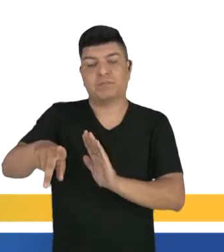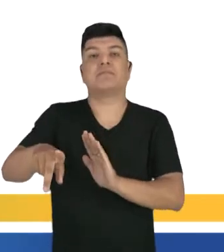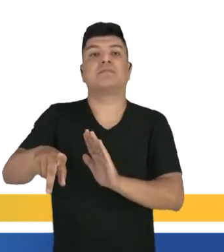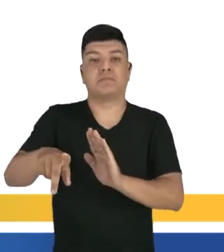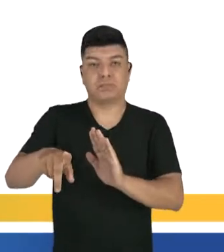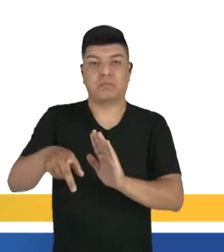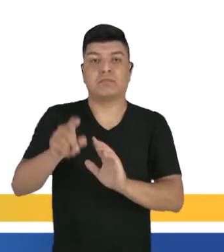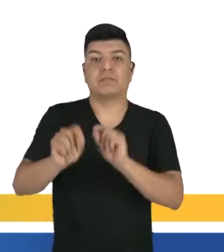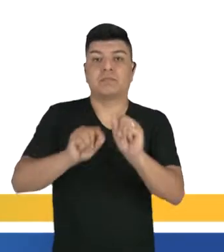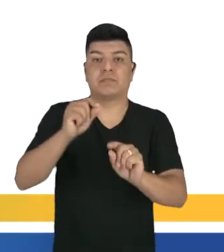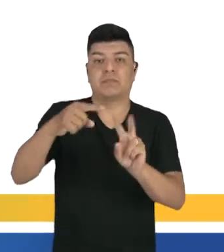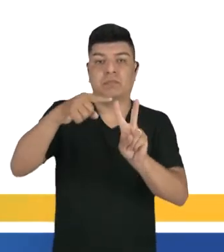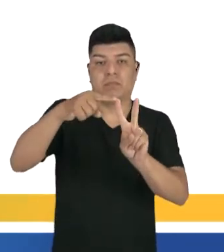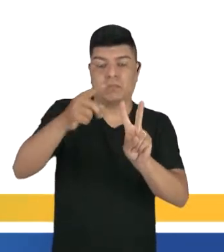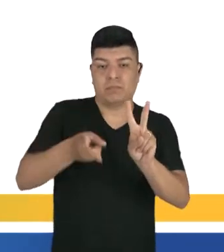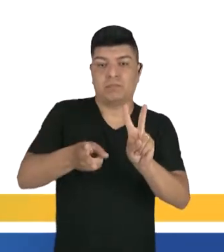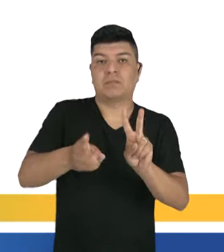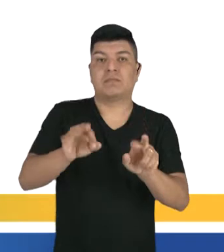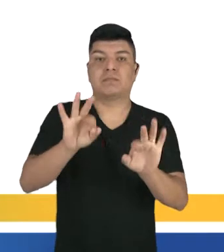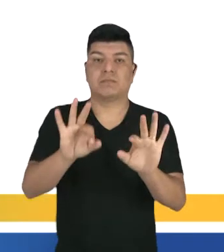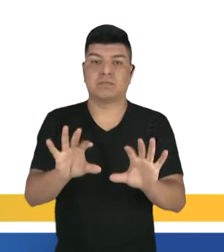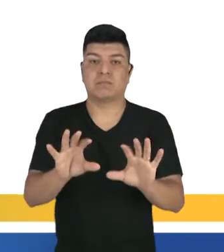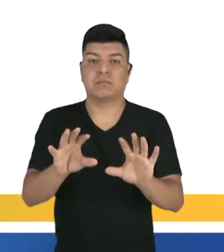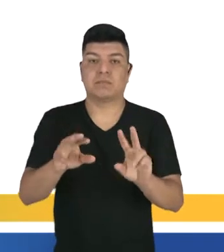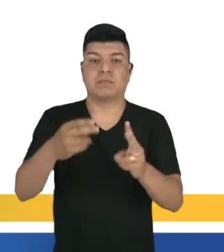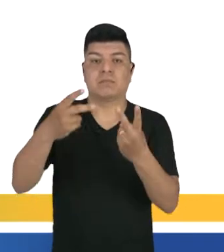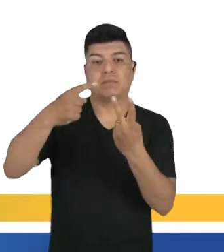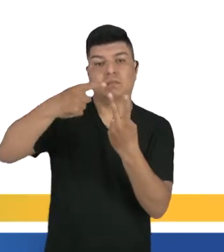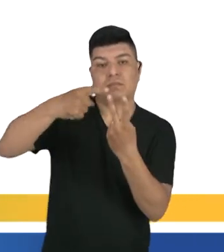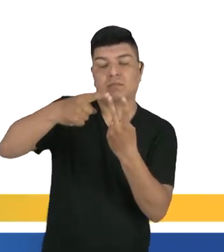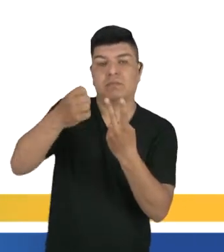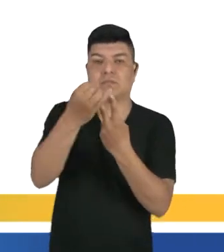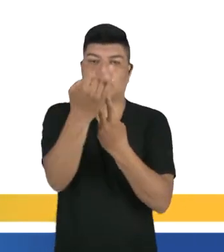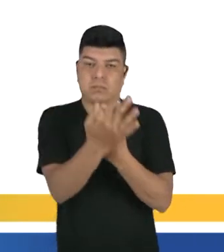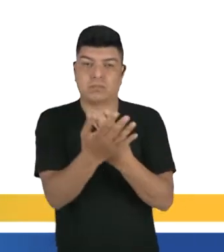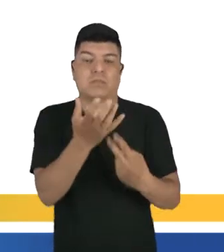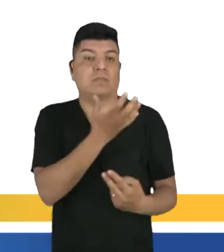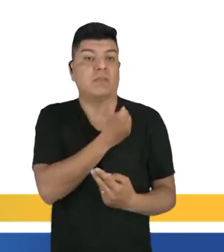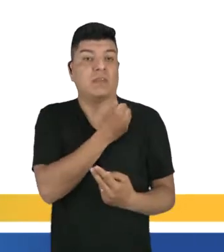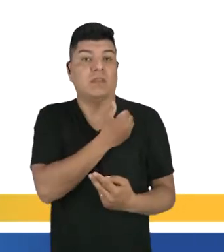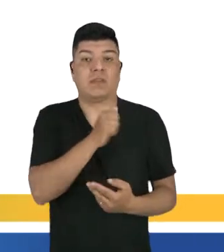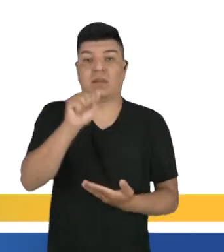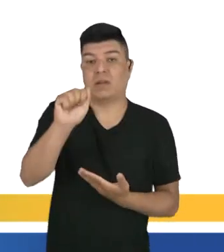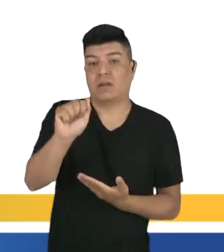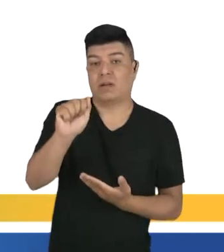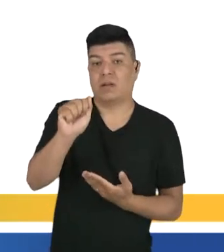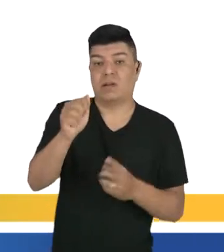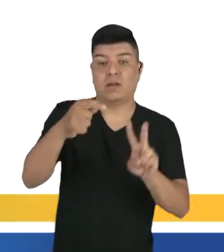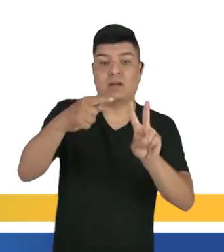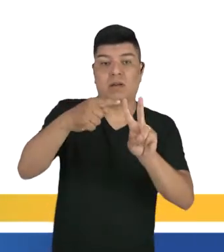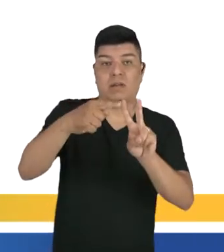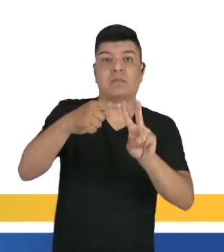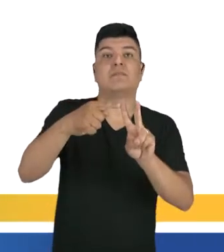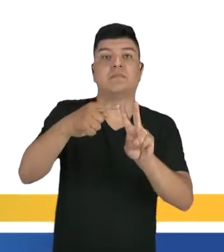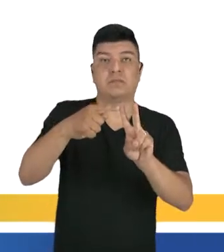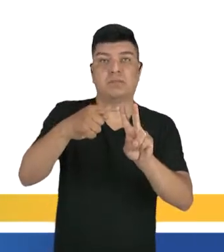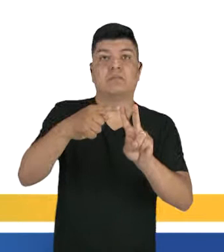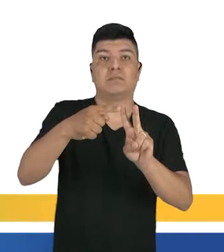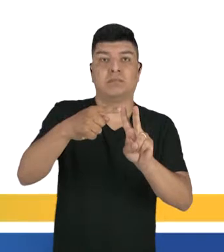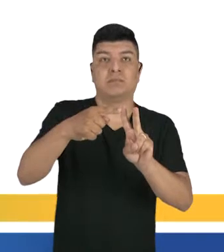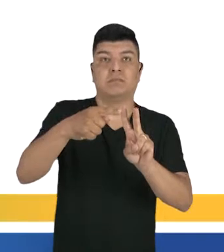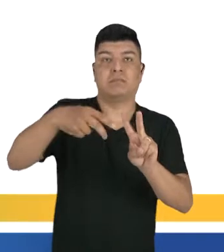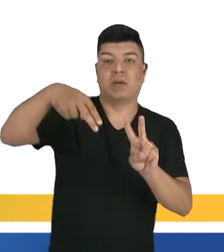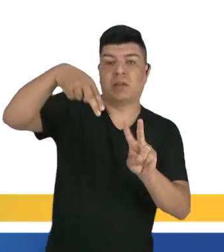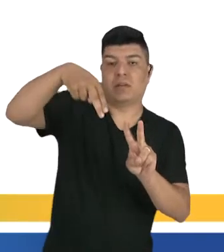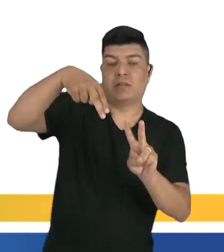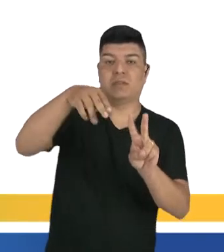natural para ser o índice da raiz, a gente vai chamar de radical os números na forma A raiz enésima de B.